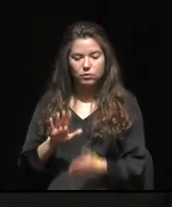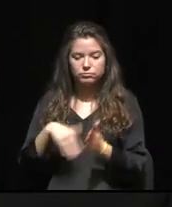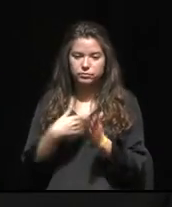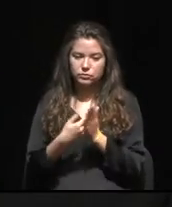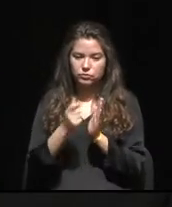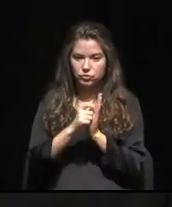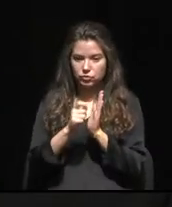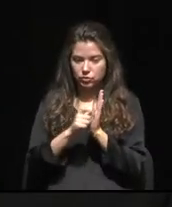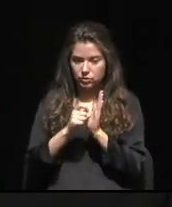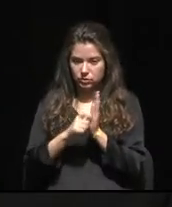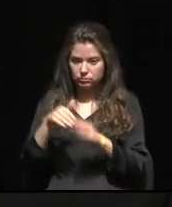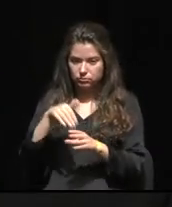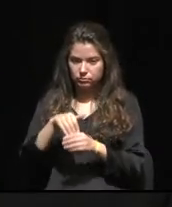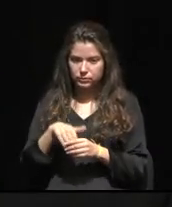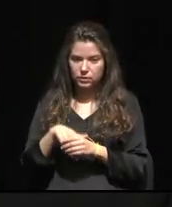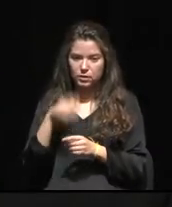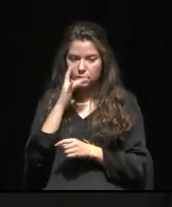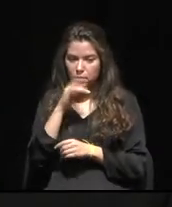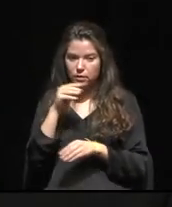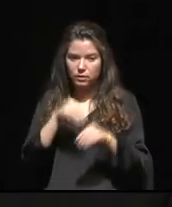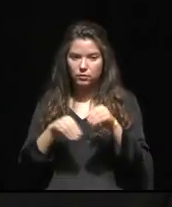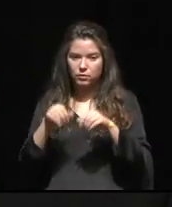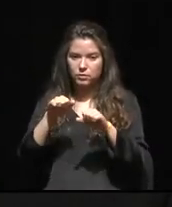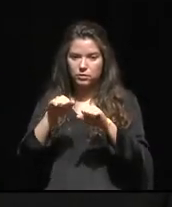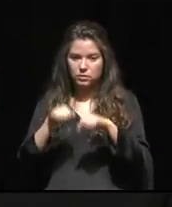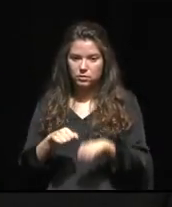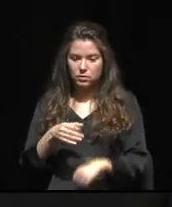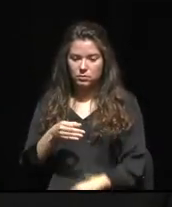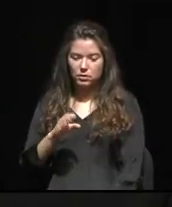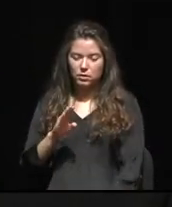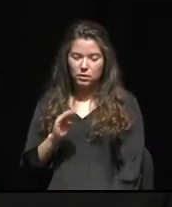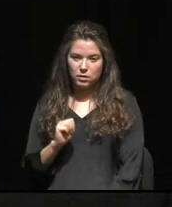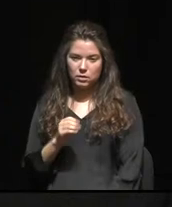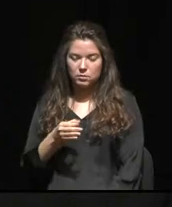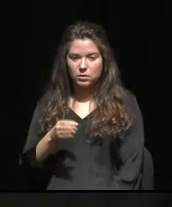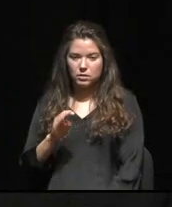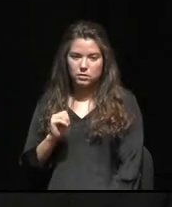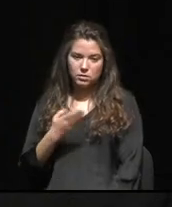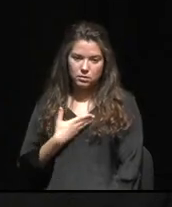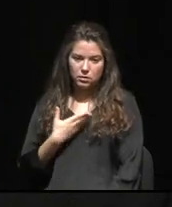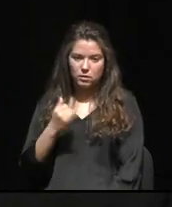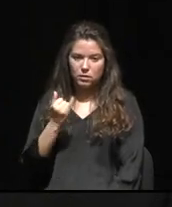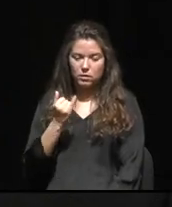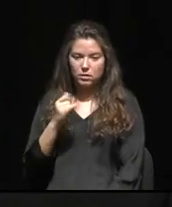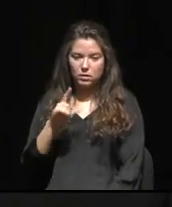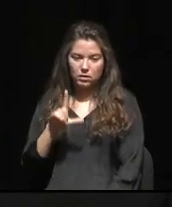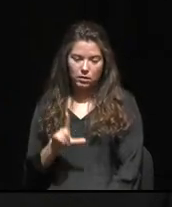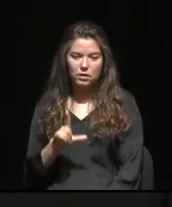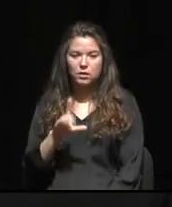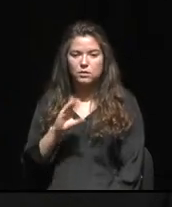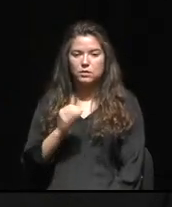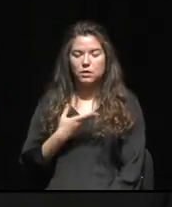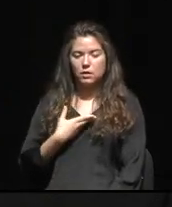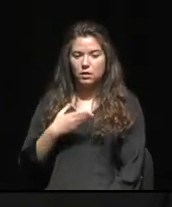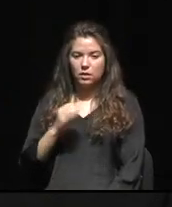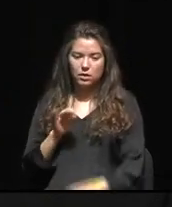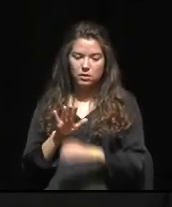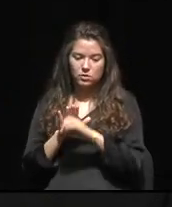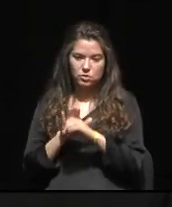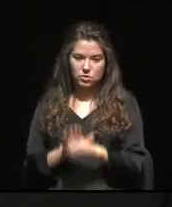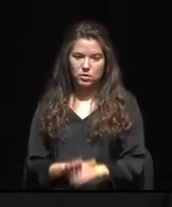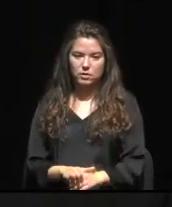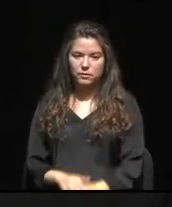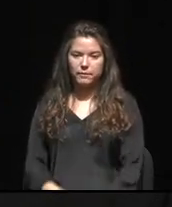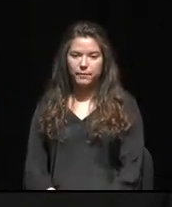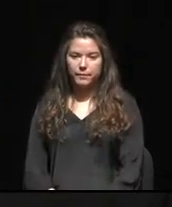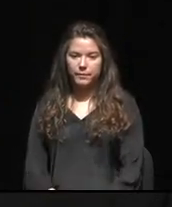escrita quem vota a favor ps PSD Pan iniciativa Liberal mpt CDs e